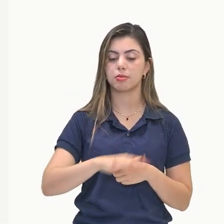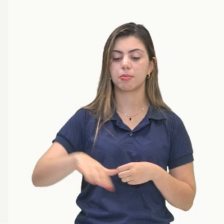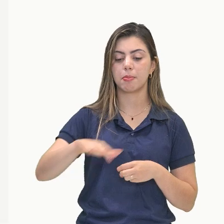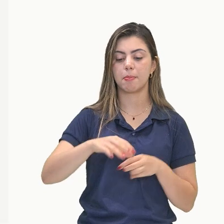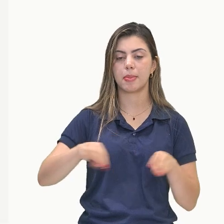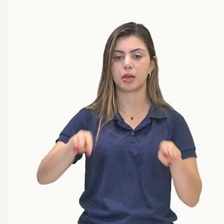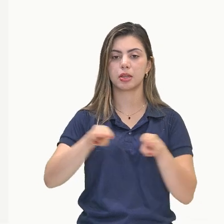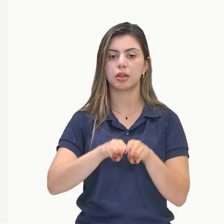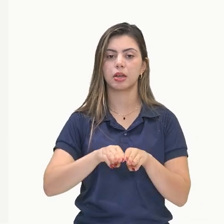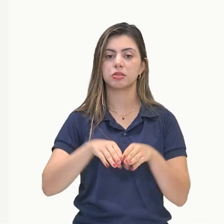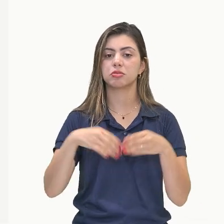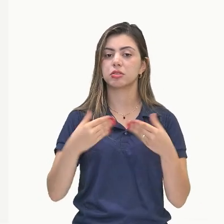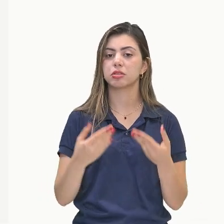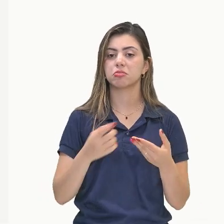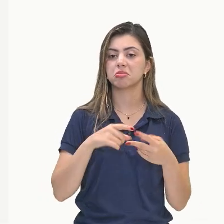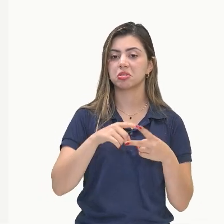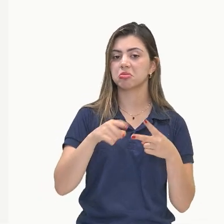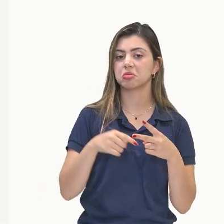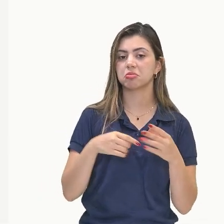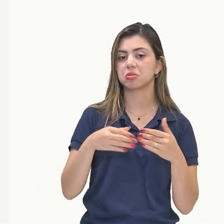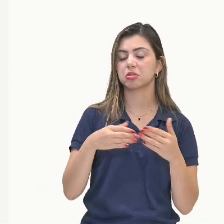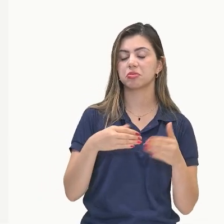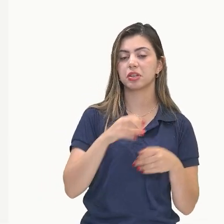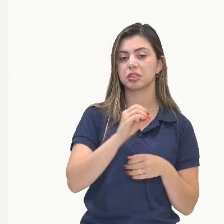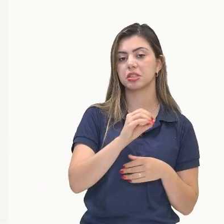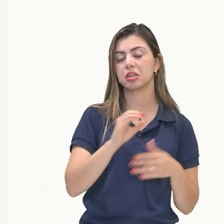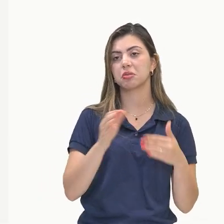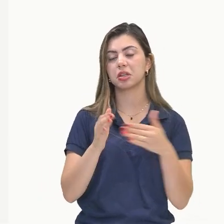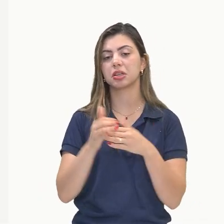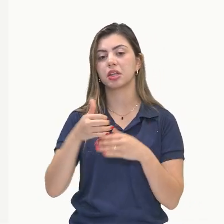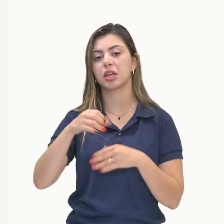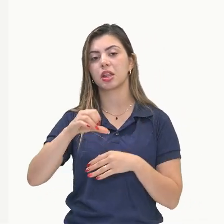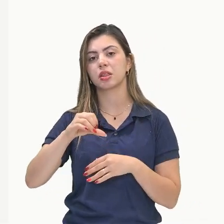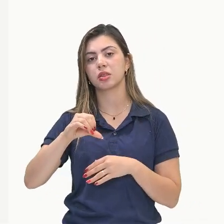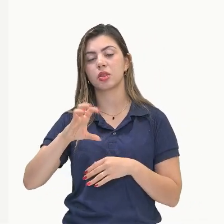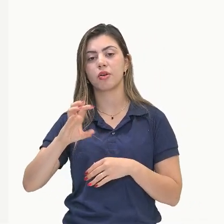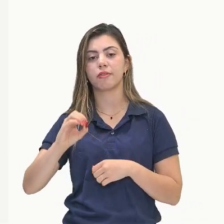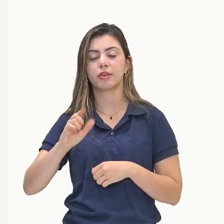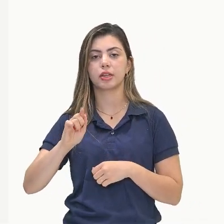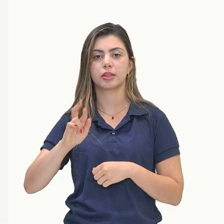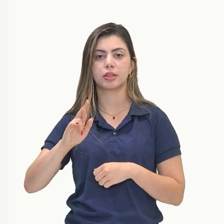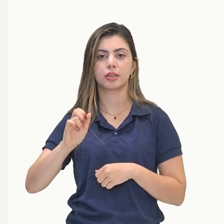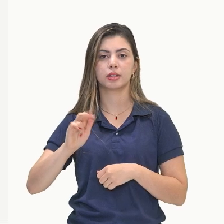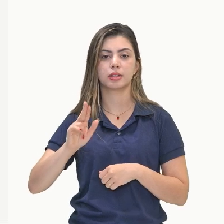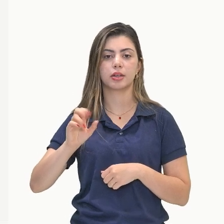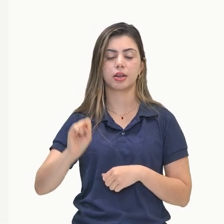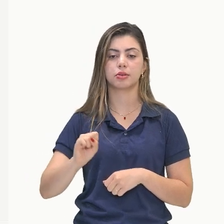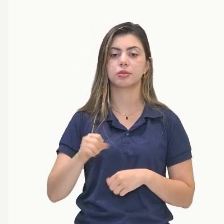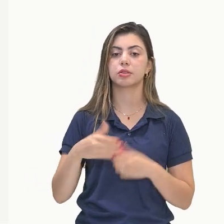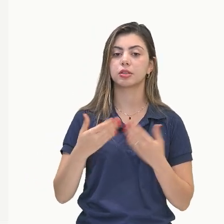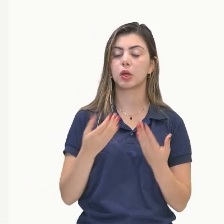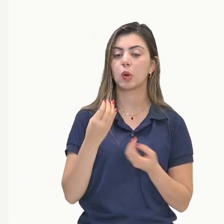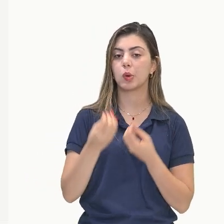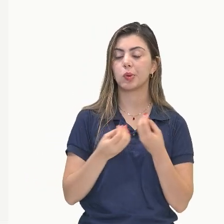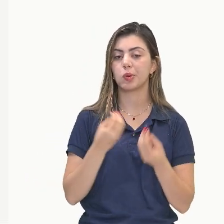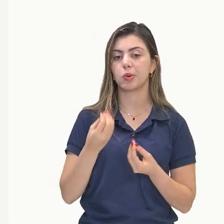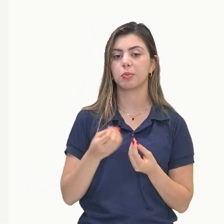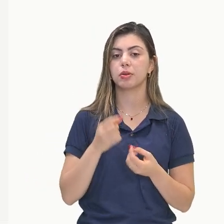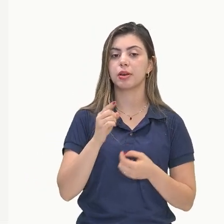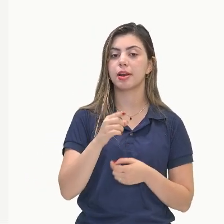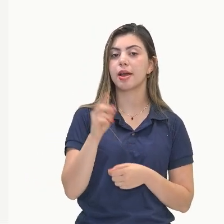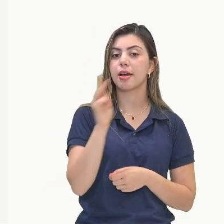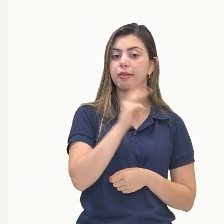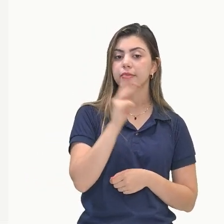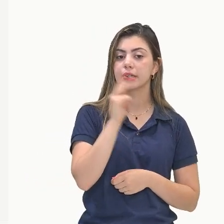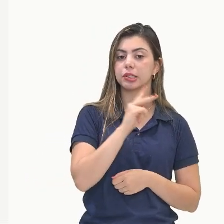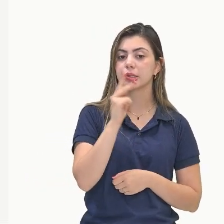ângulo qualquer, entre 0 e 90 graus. Nesse caso, nós teremos que a velocidade